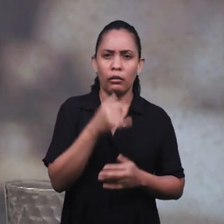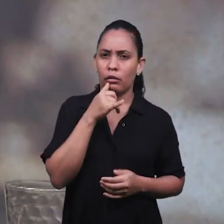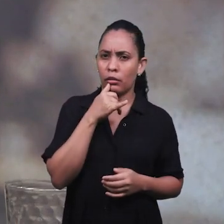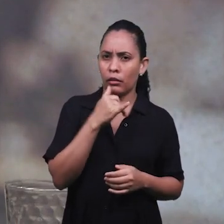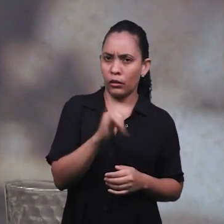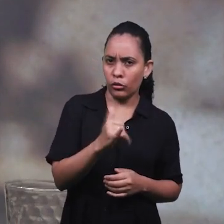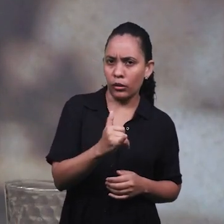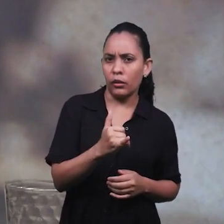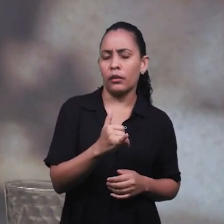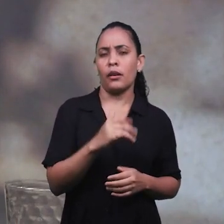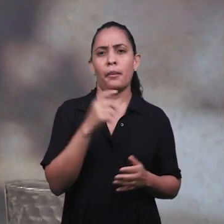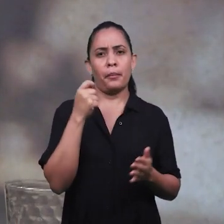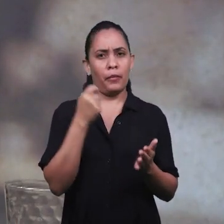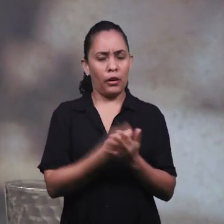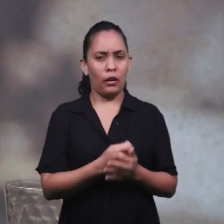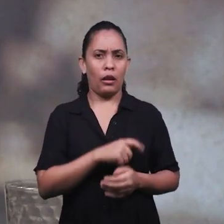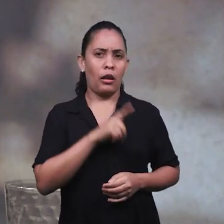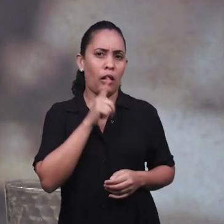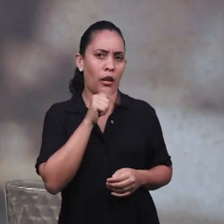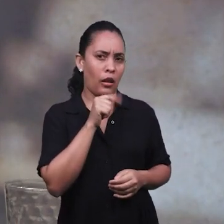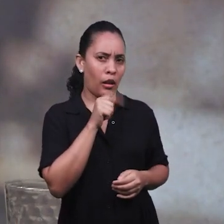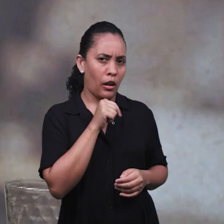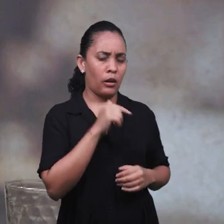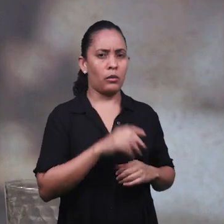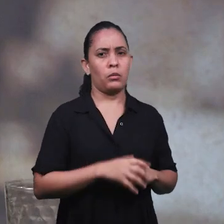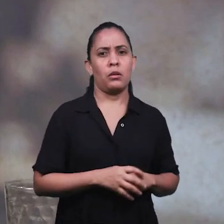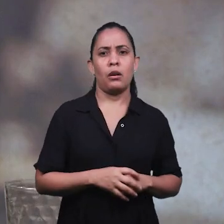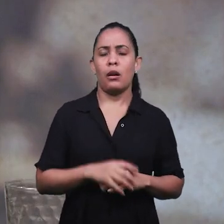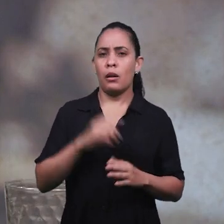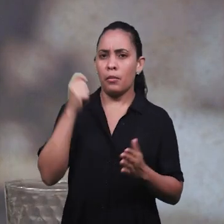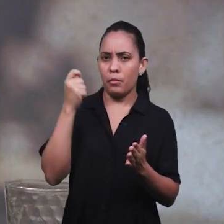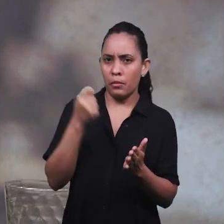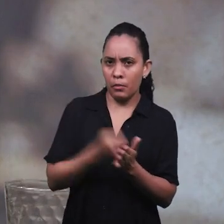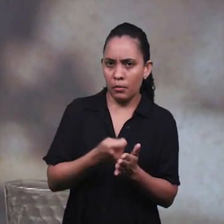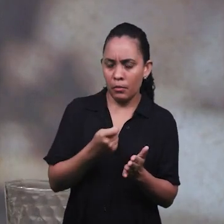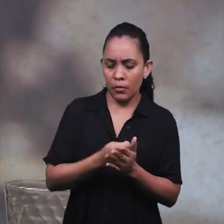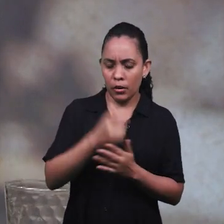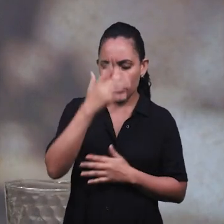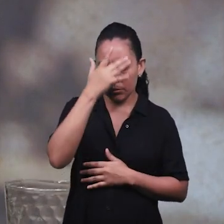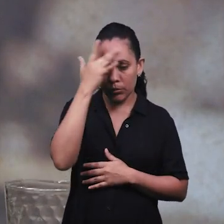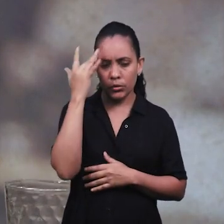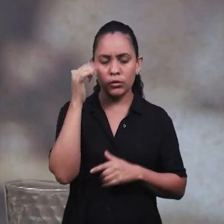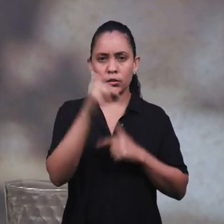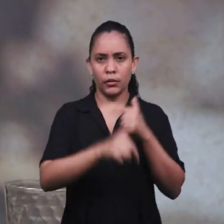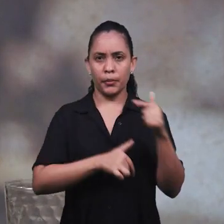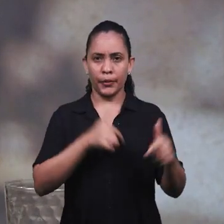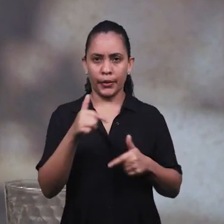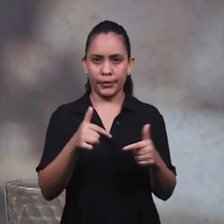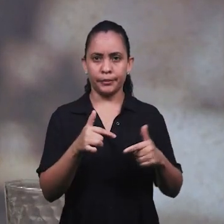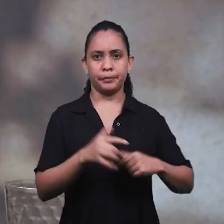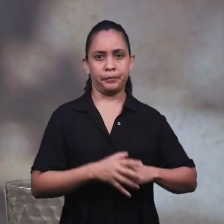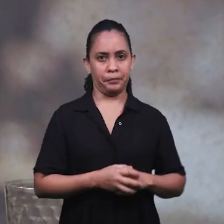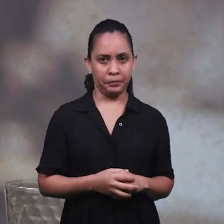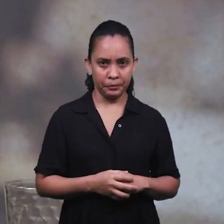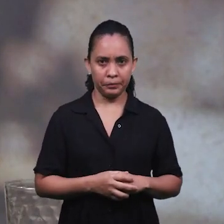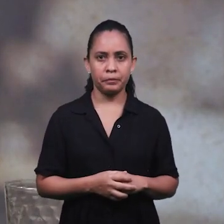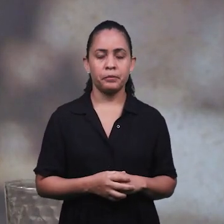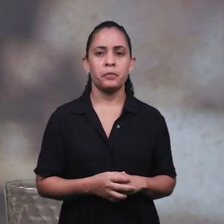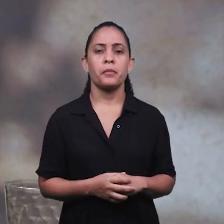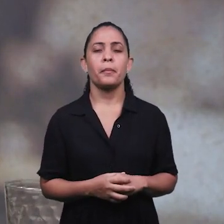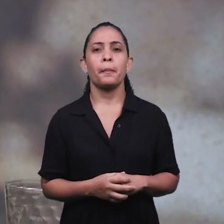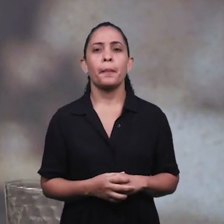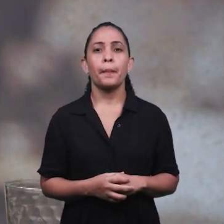condomínio tem que pagar conta de água, todo mês o condomínio tem que pagar os seus funcionários. E como que ele faz isso? Por meio da cota